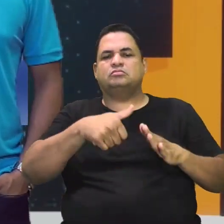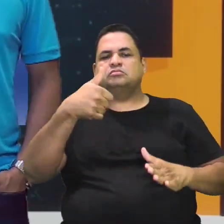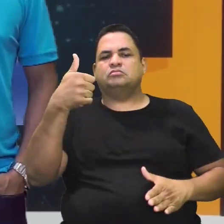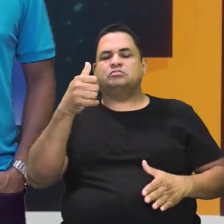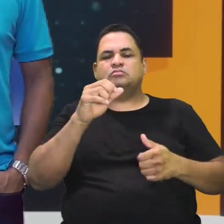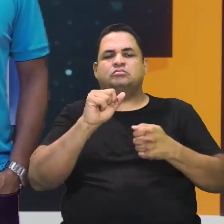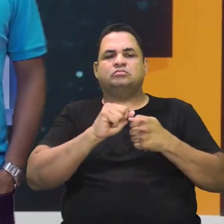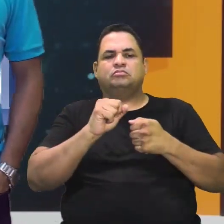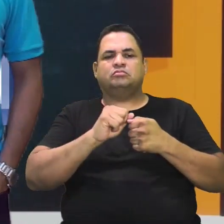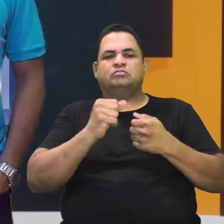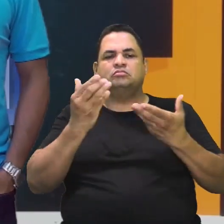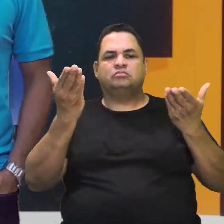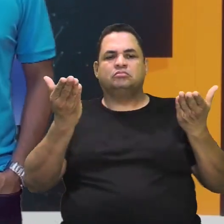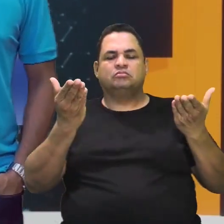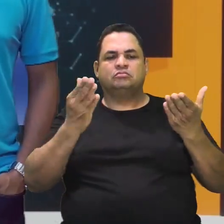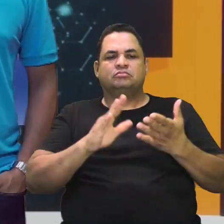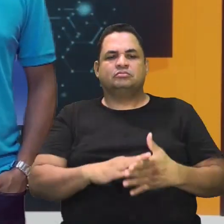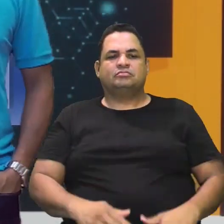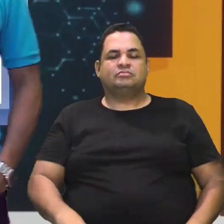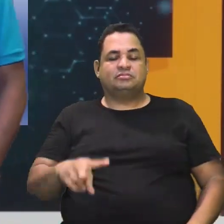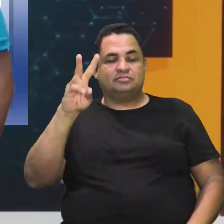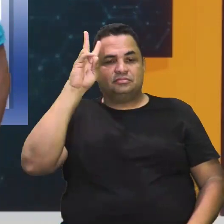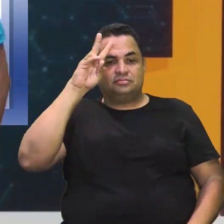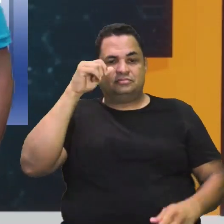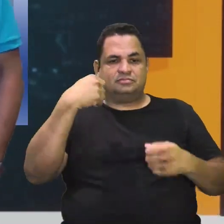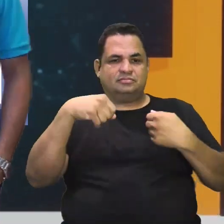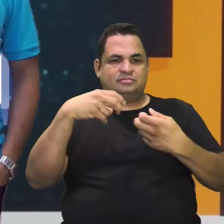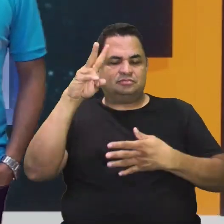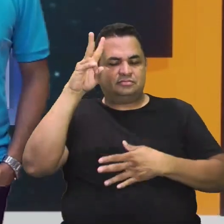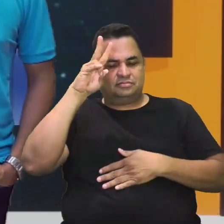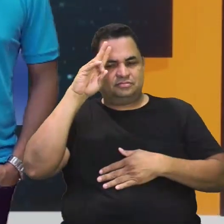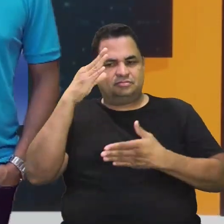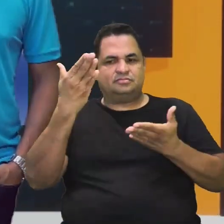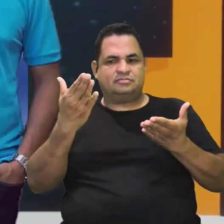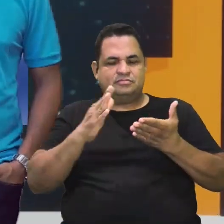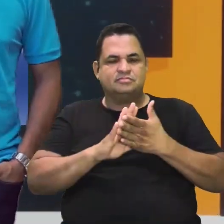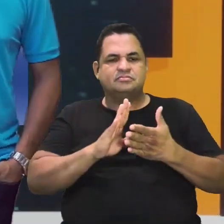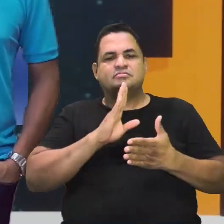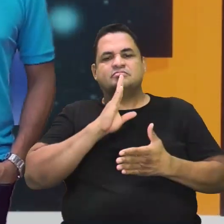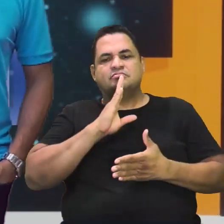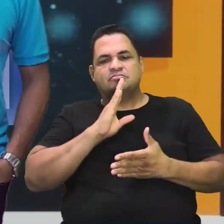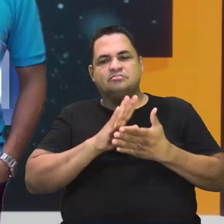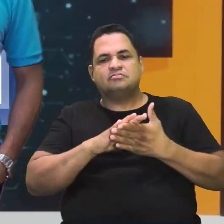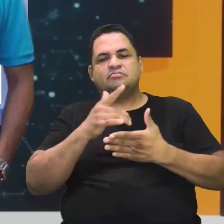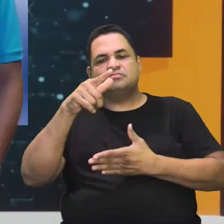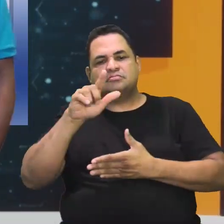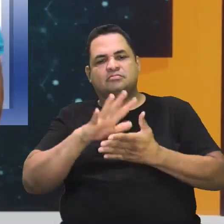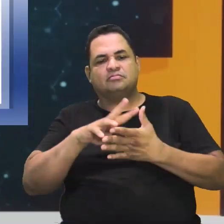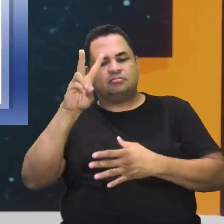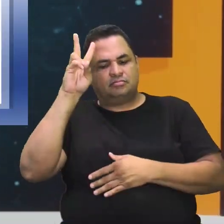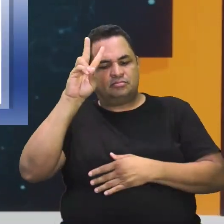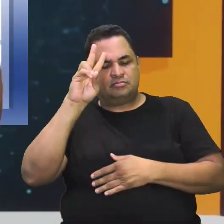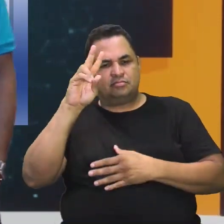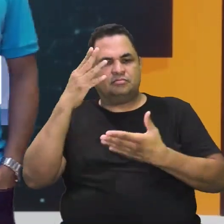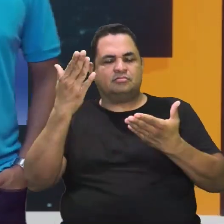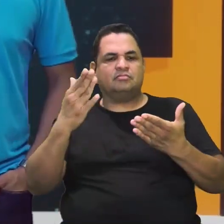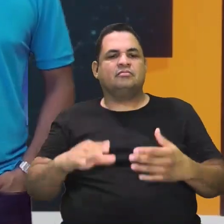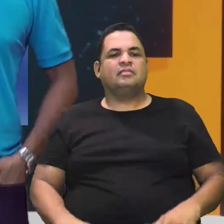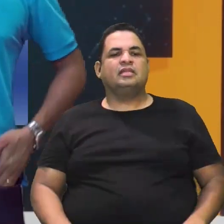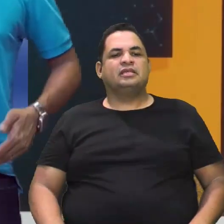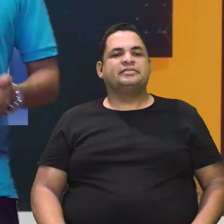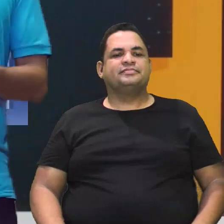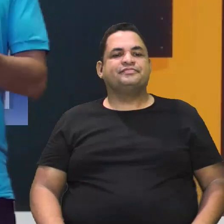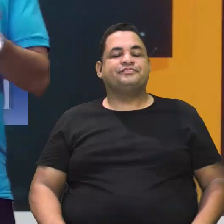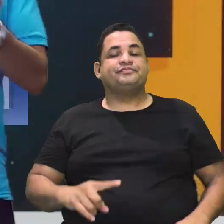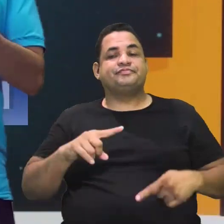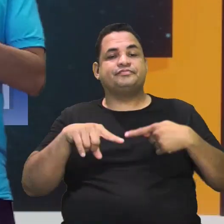vai fazer aquela sessão Remember, né? Precisamos rever, reconhecer, recordar os R's da matemática